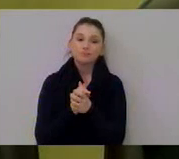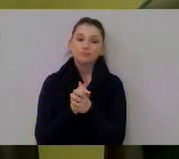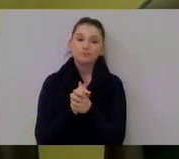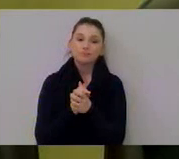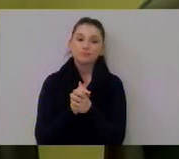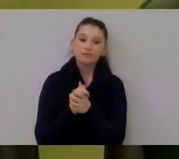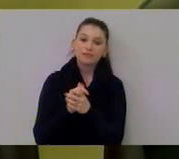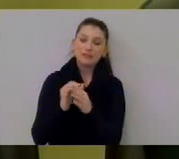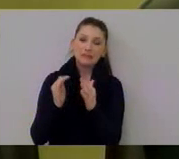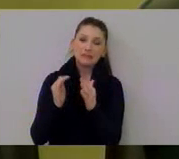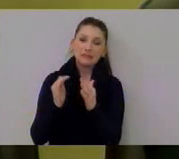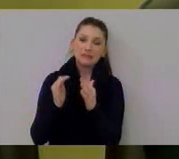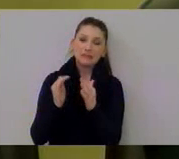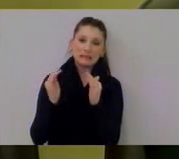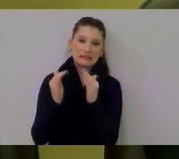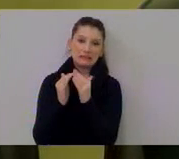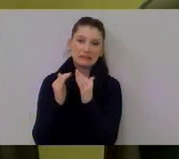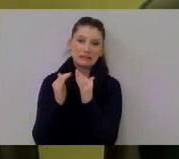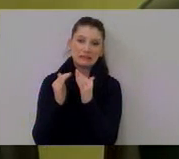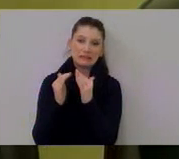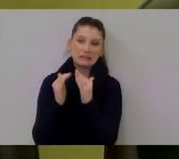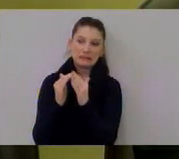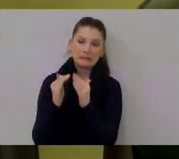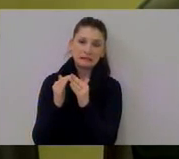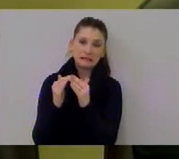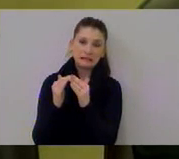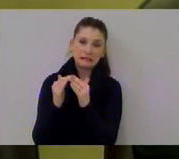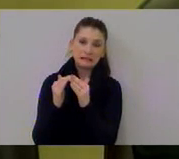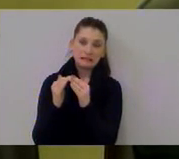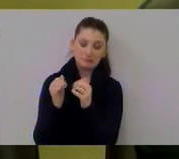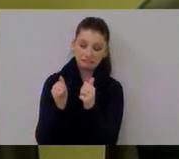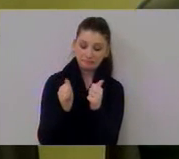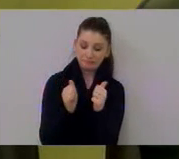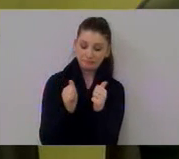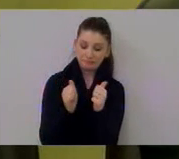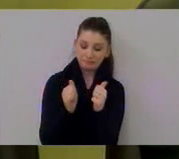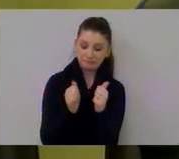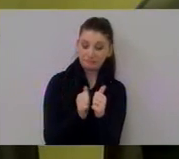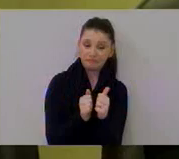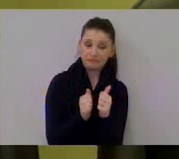dessa forma é bem complicado.